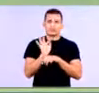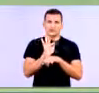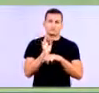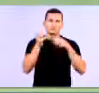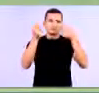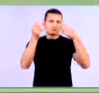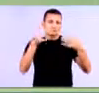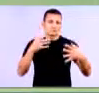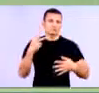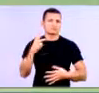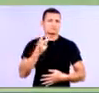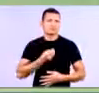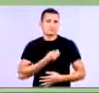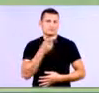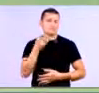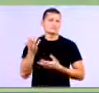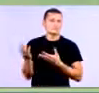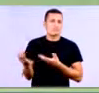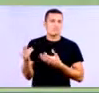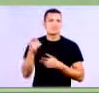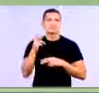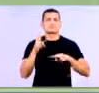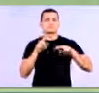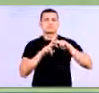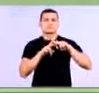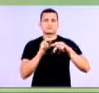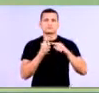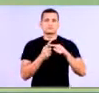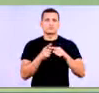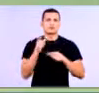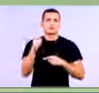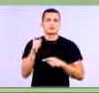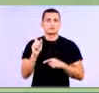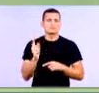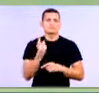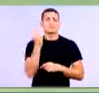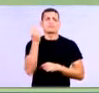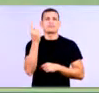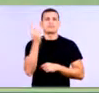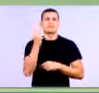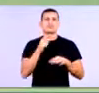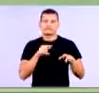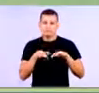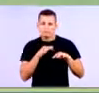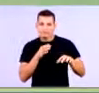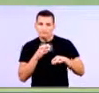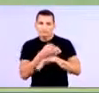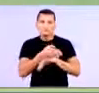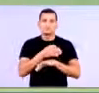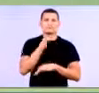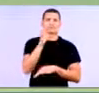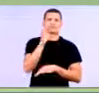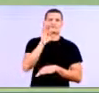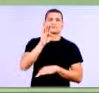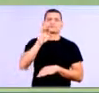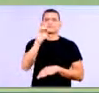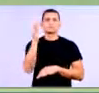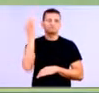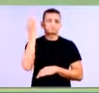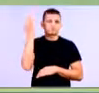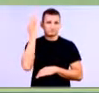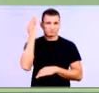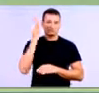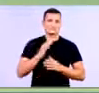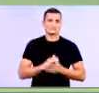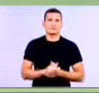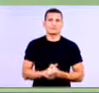certo? E muito jovenzinho ele foi preso, porque ele foi o primeiro hacker a invadir o FBI na época. Mas